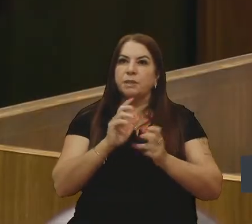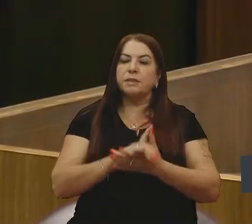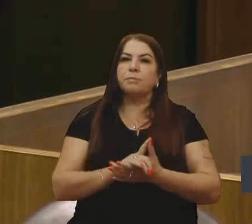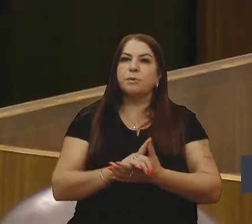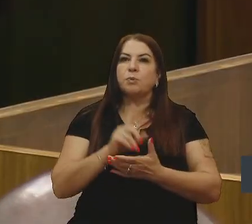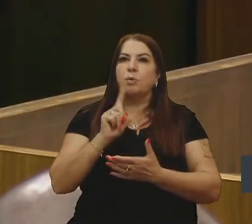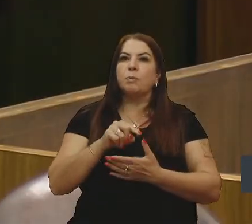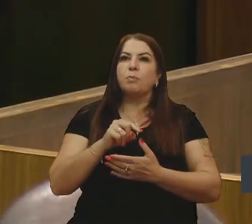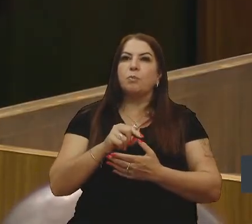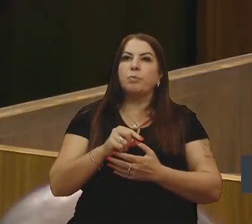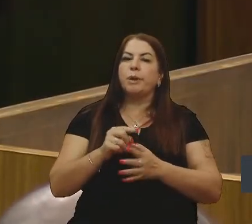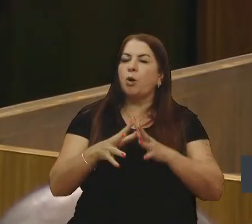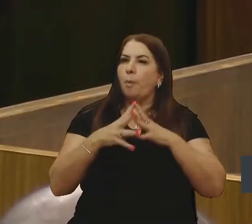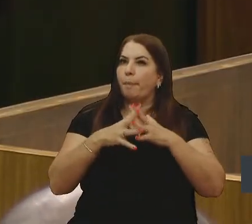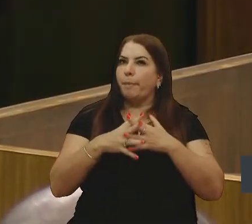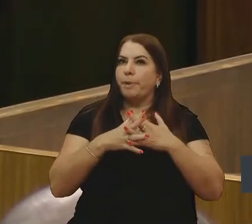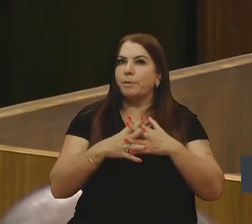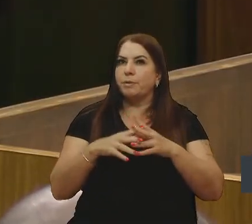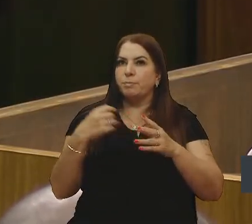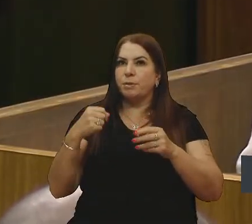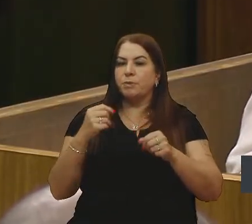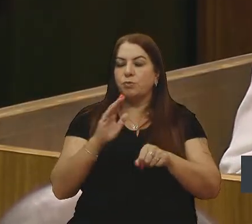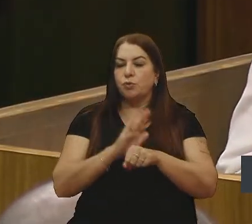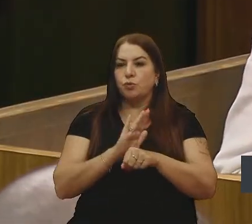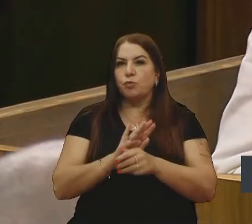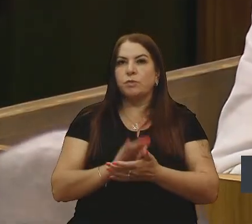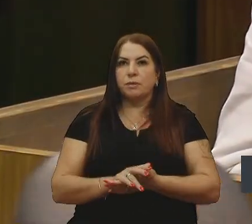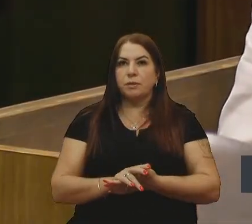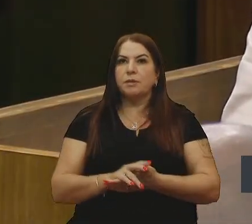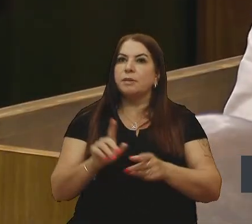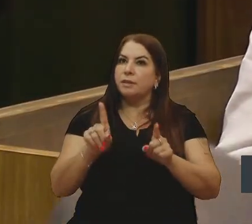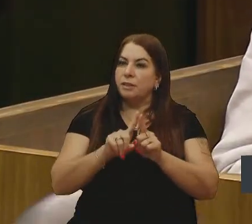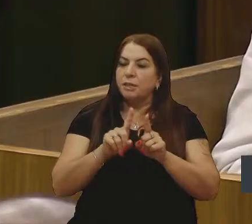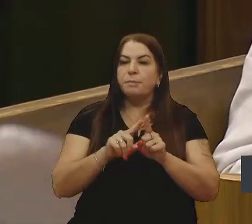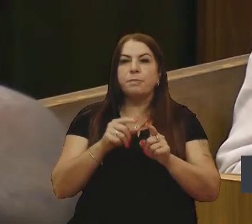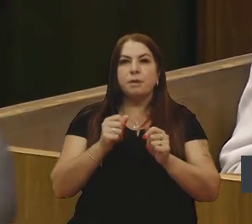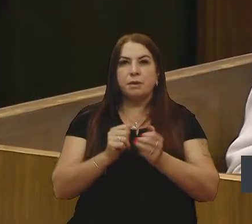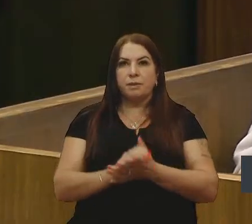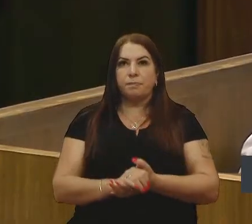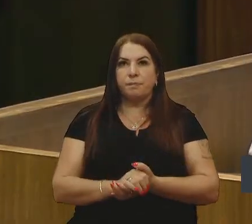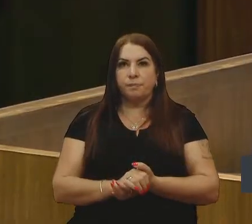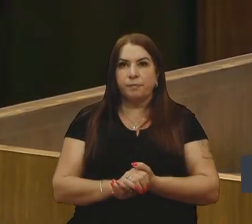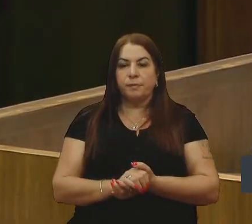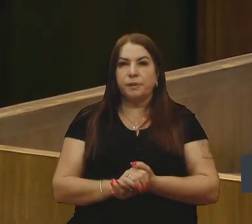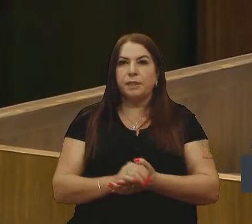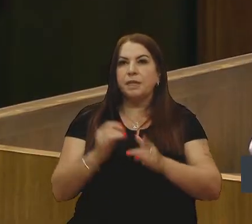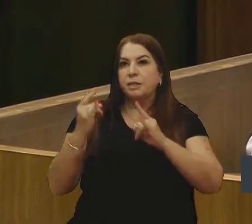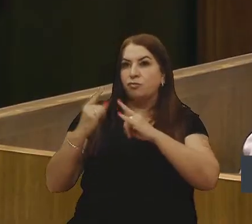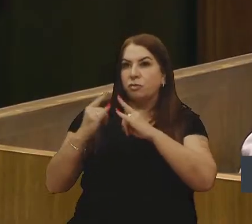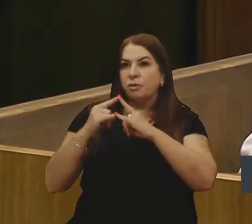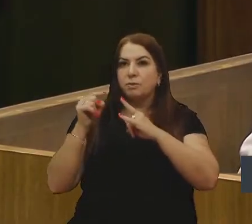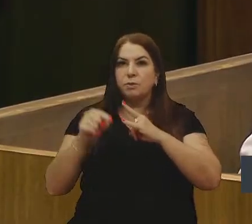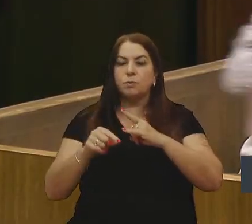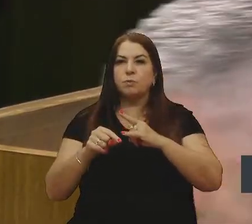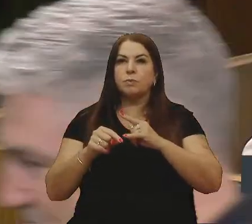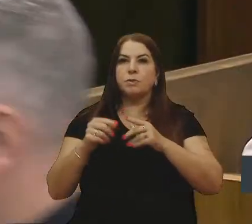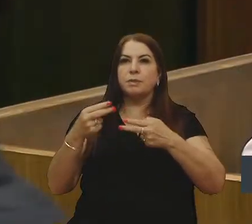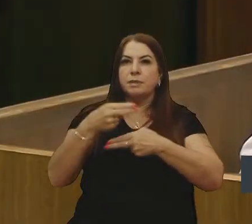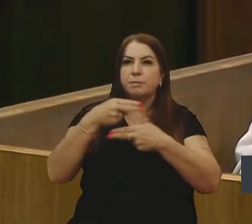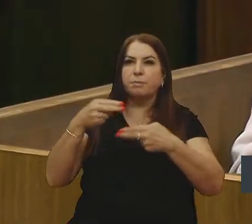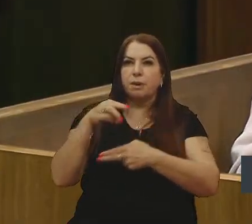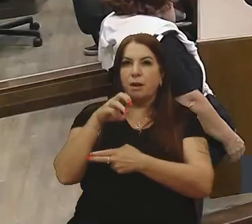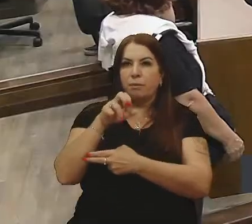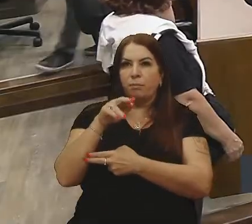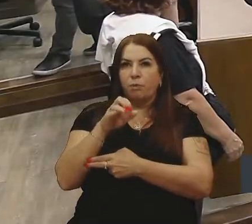como é complexo e como que a gente precisa de ajuda. Ao mesmo tempo que essas entidades que estão aqui hoje, Sebrae,